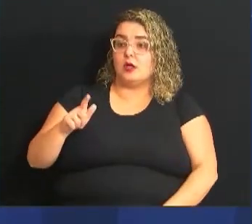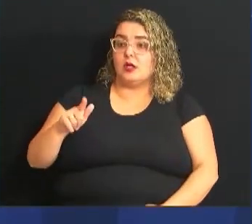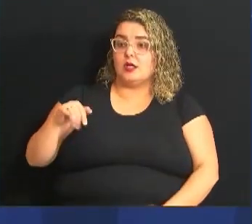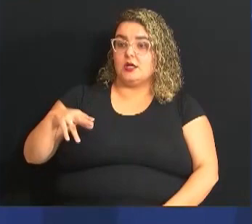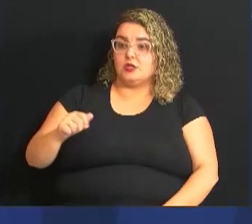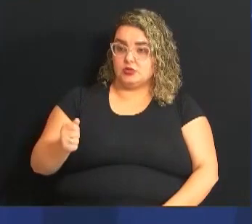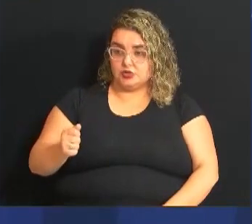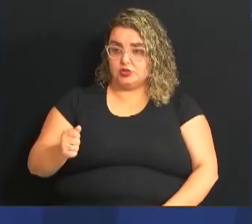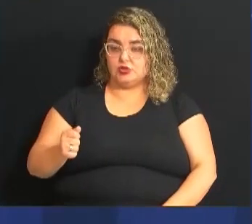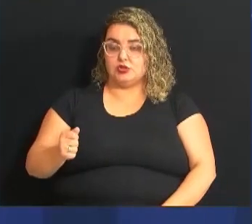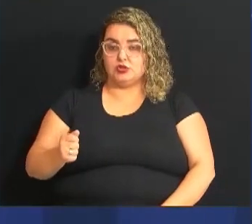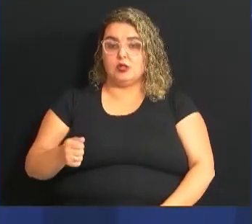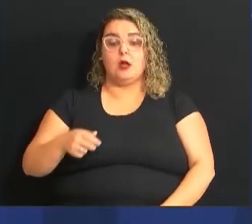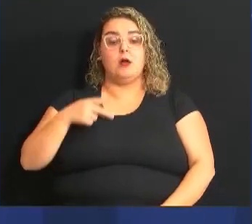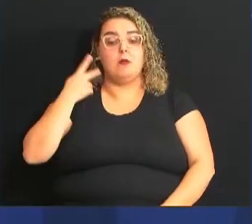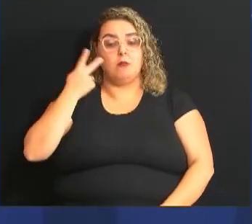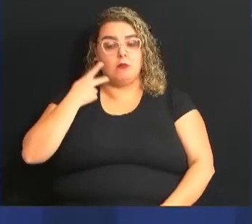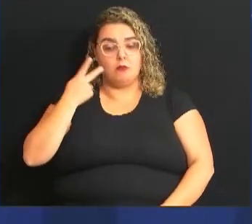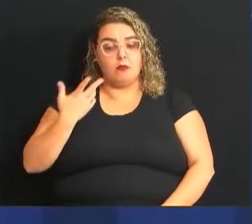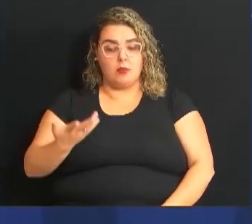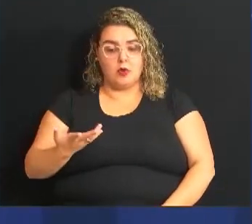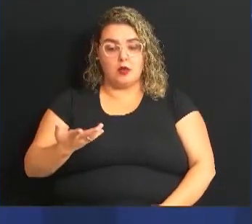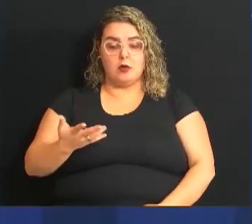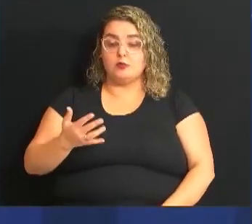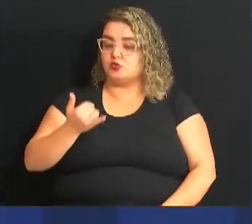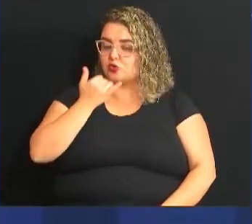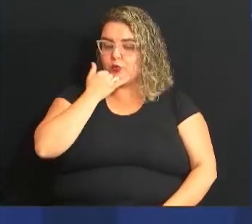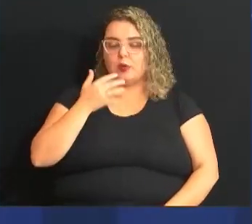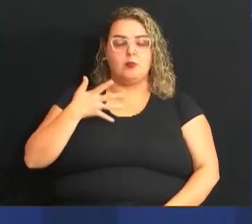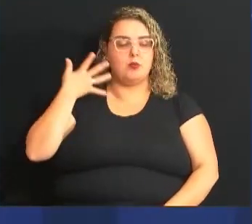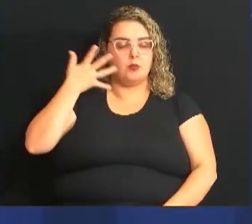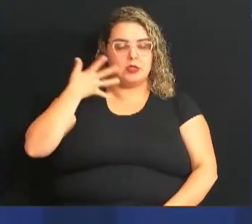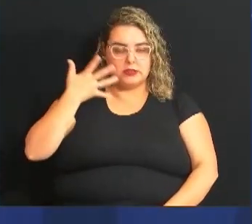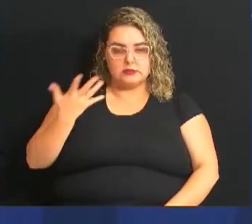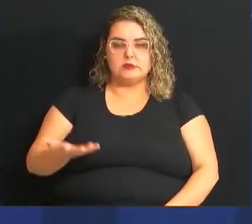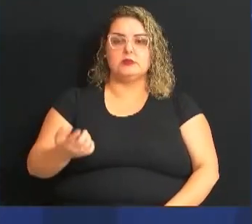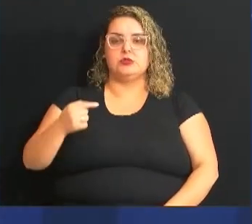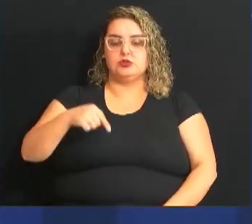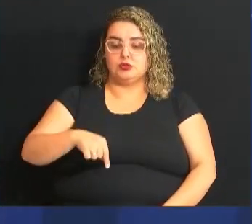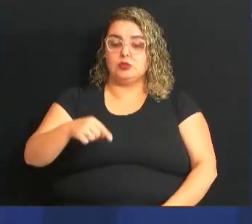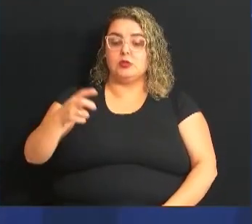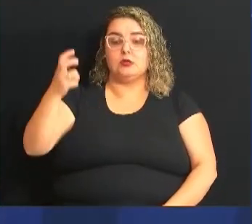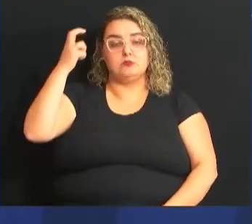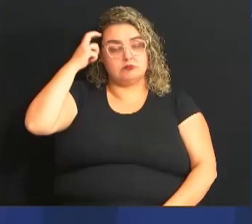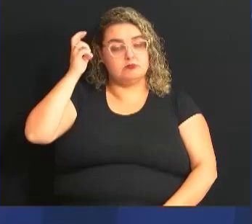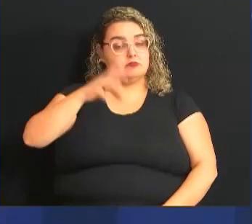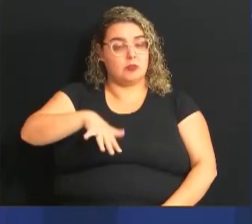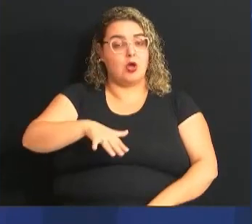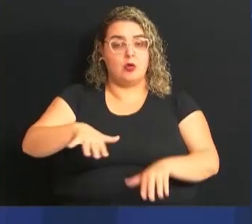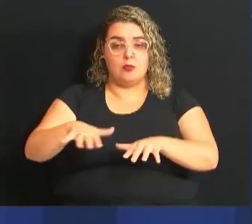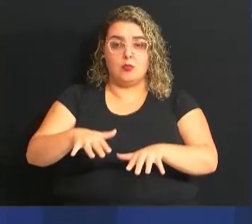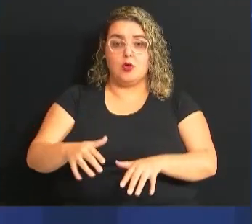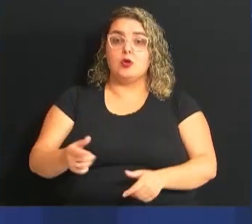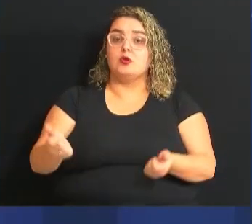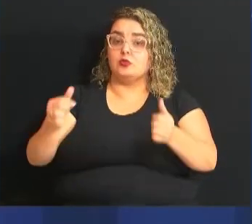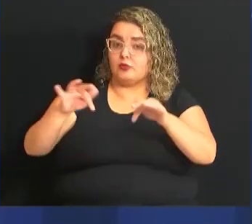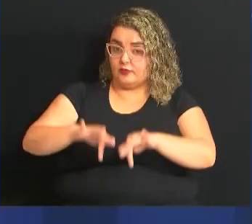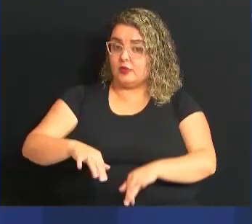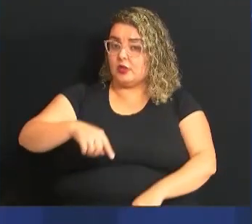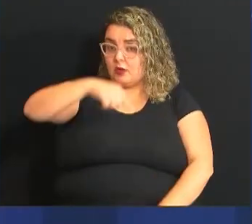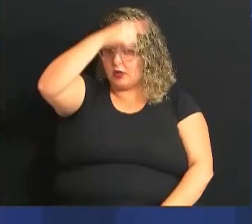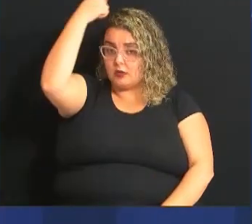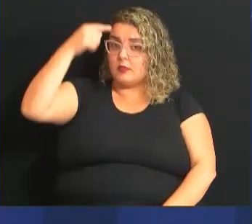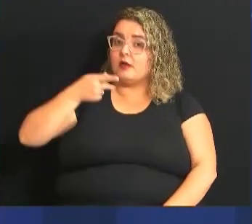Moura Tavares, que falou um pouquinho sobre ações culturais aqui para Campinas. E, ao final, Gaspar fez um balanço do encontro.